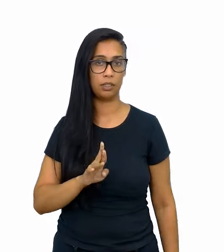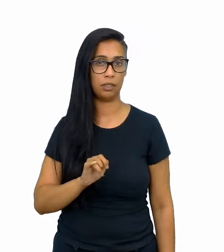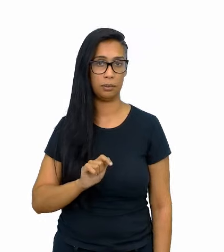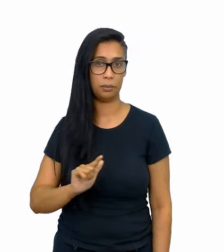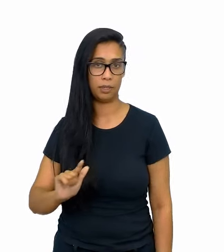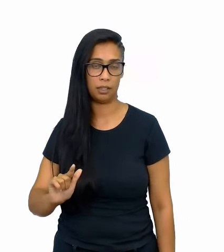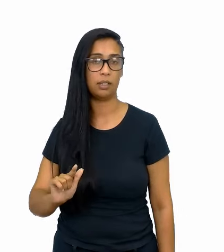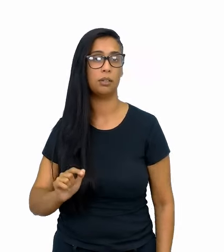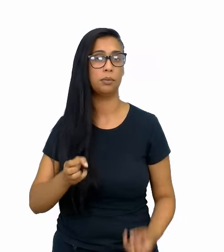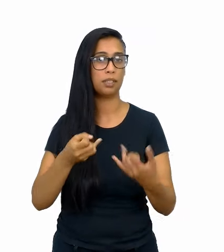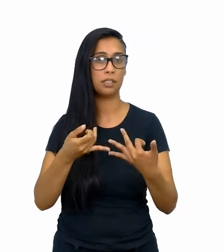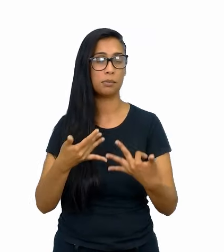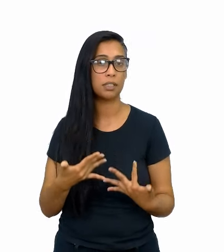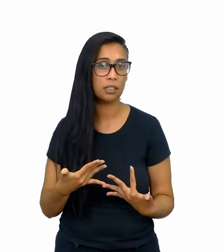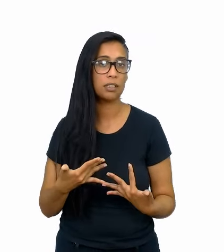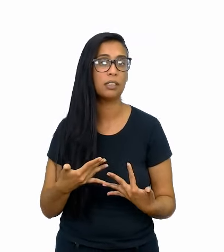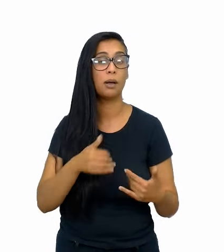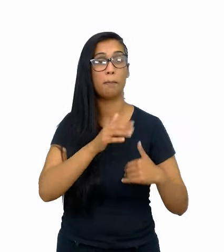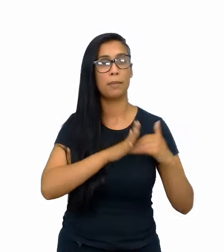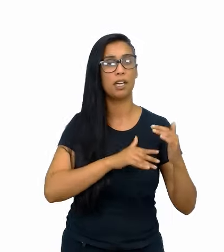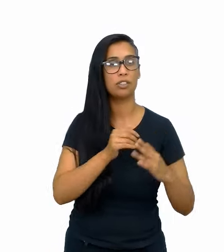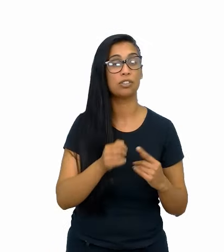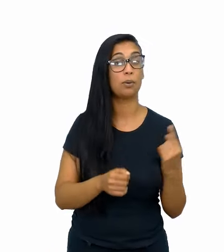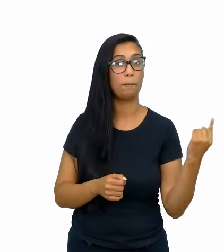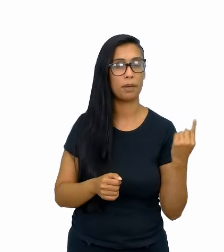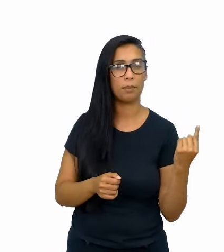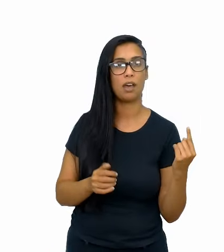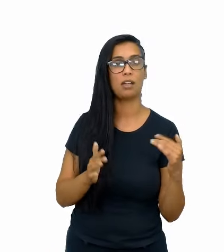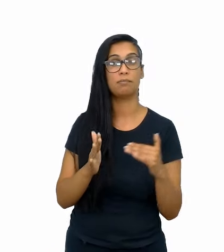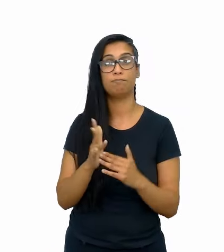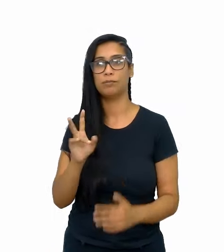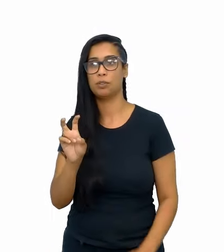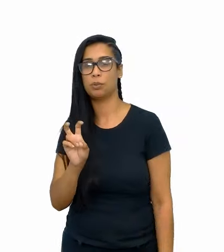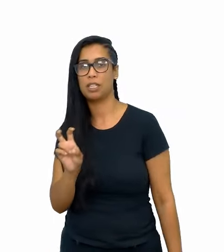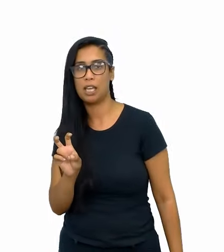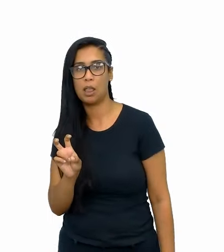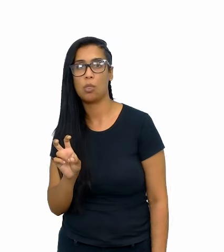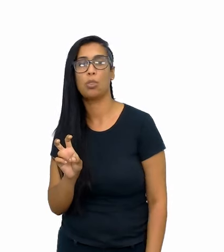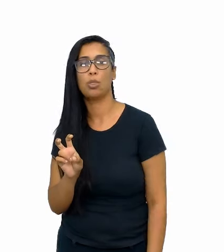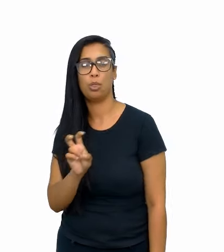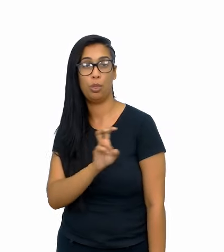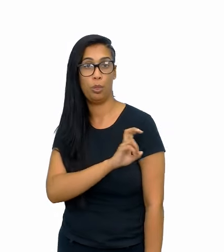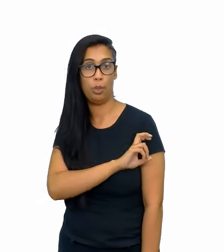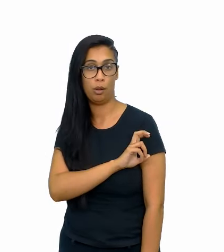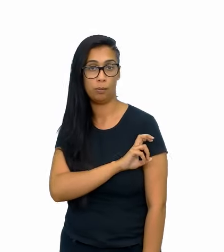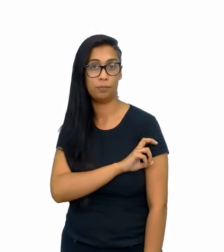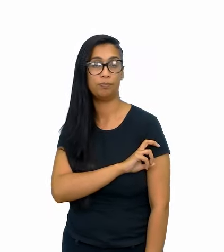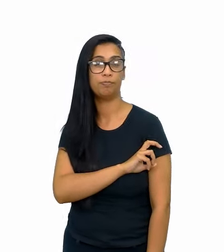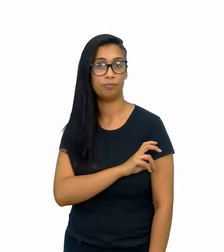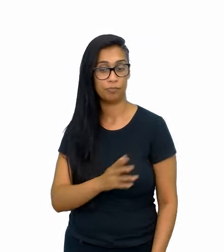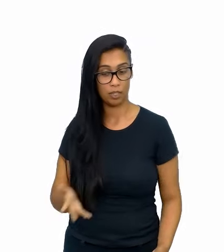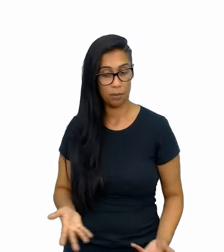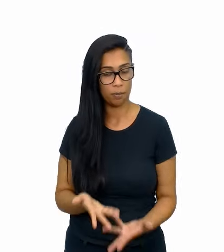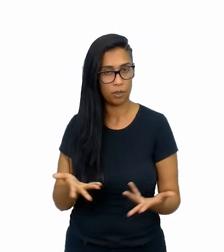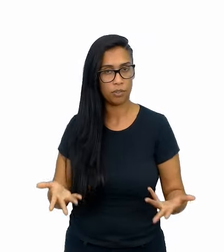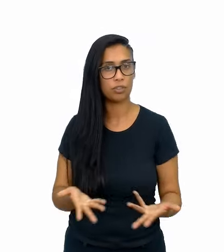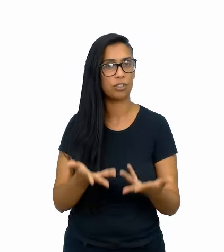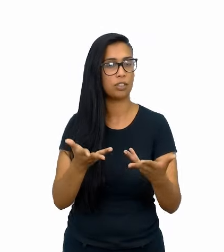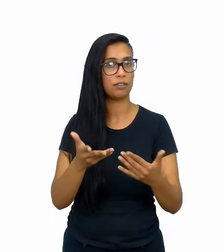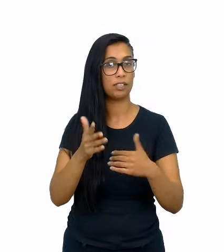a habilidade do primeiro ao quinto ano de língua portuguesa, número 3, é mobilizada. E essa